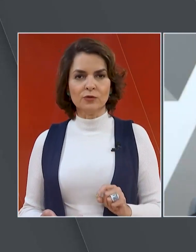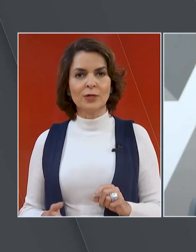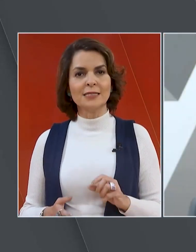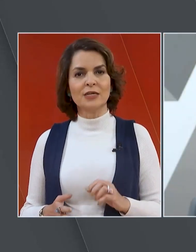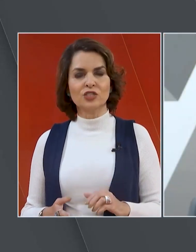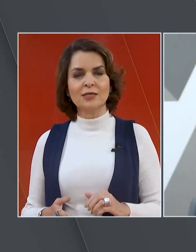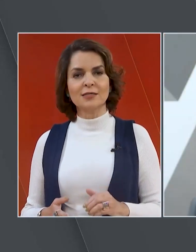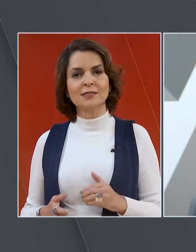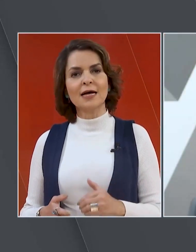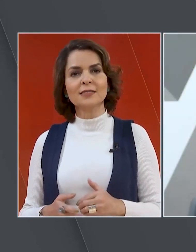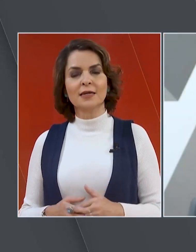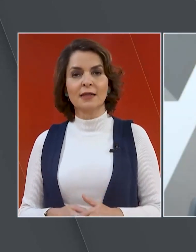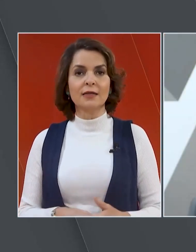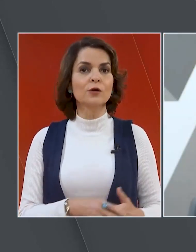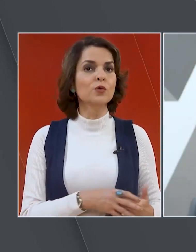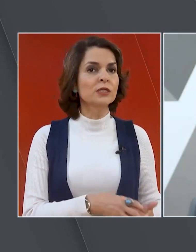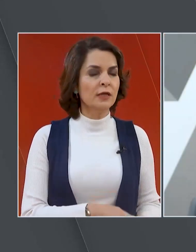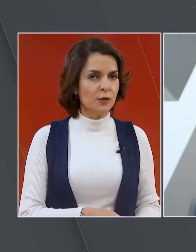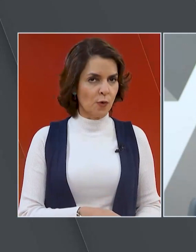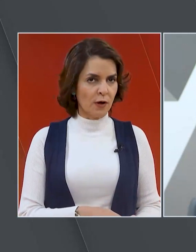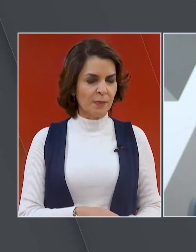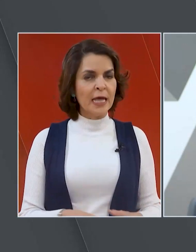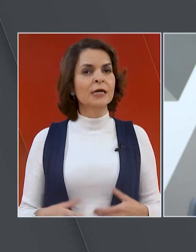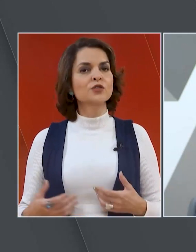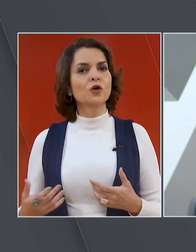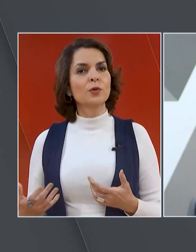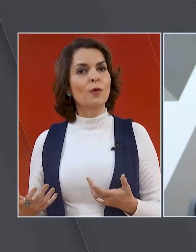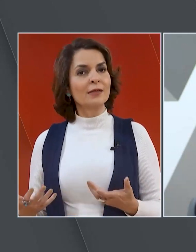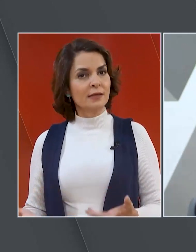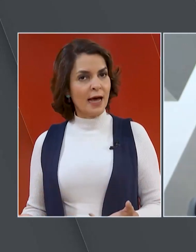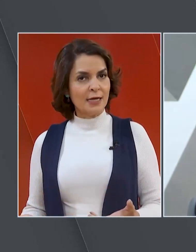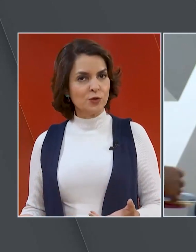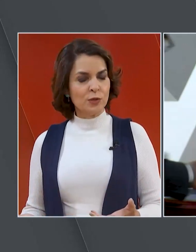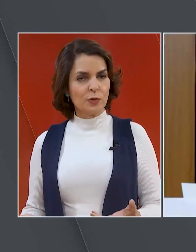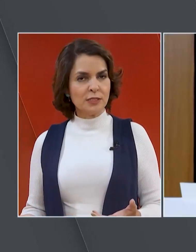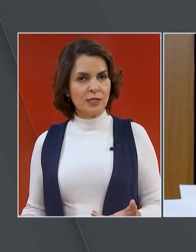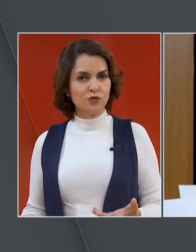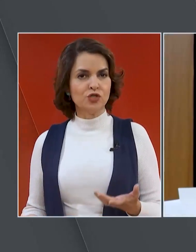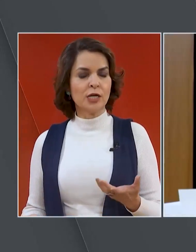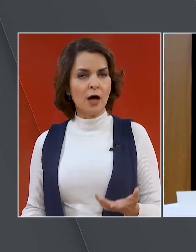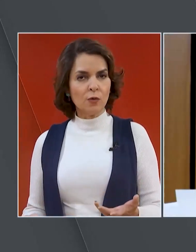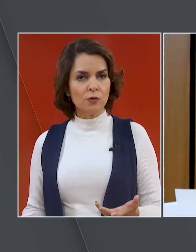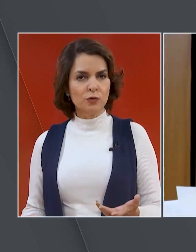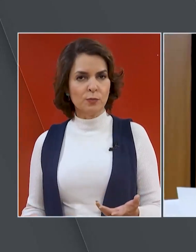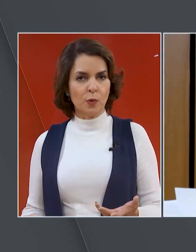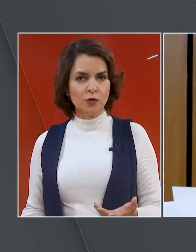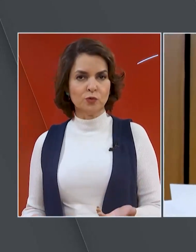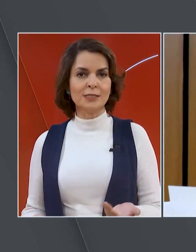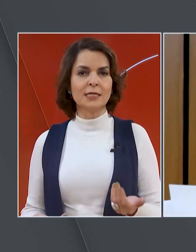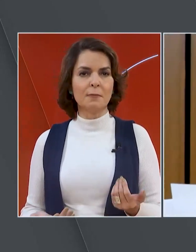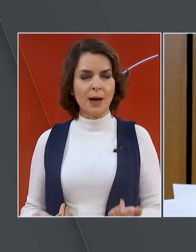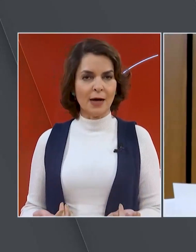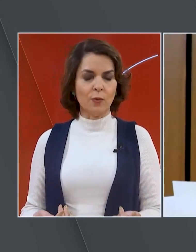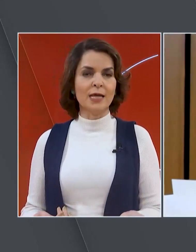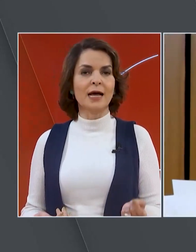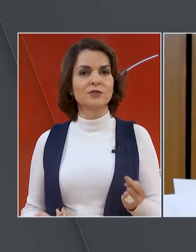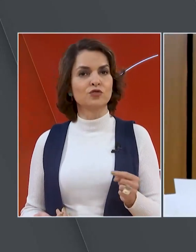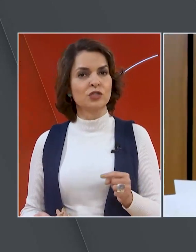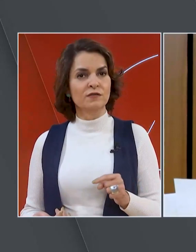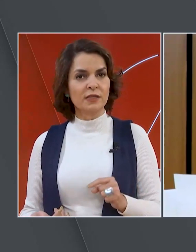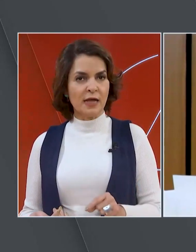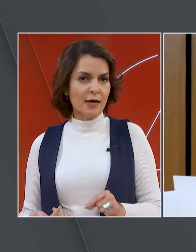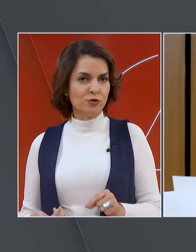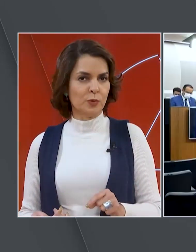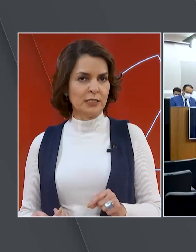atendimento nas agências da Secretaria no interior, sobre o atraso em processos de cálculo do imposto a ser pago em